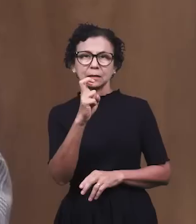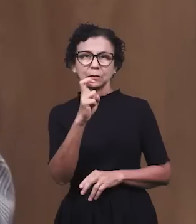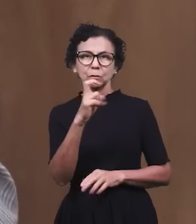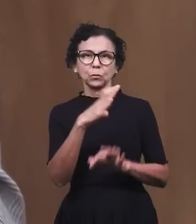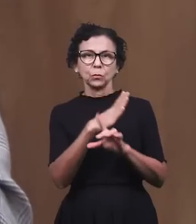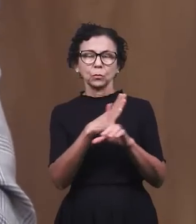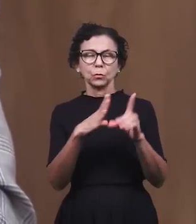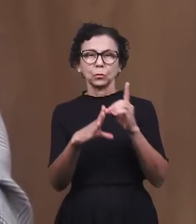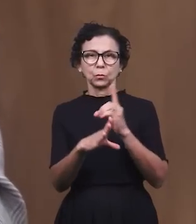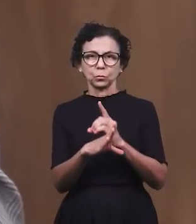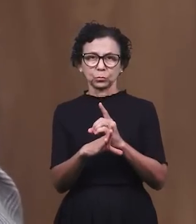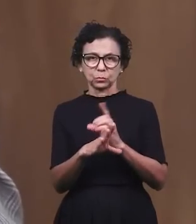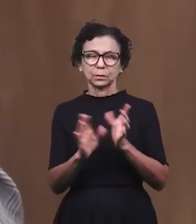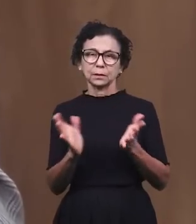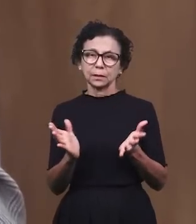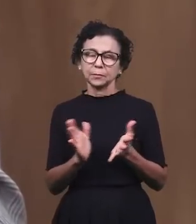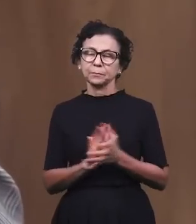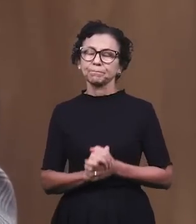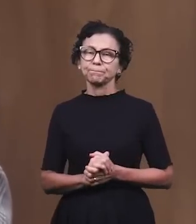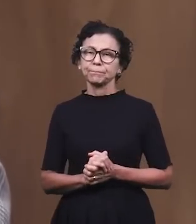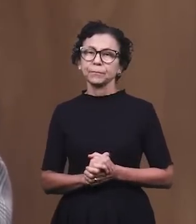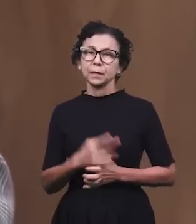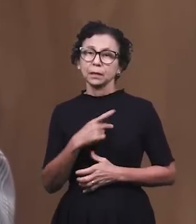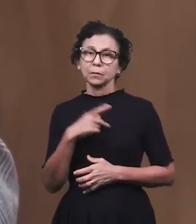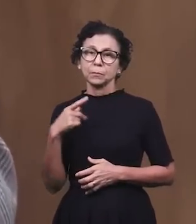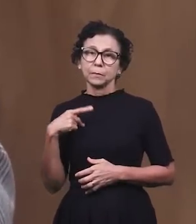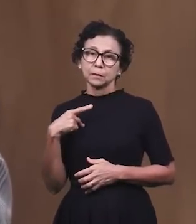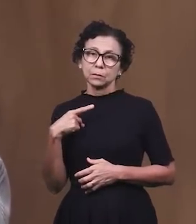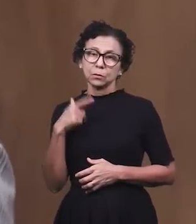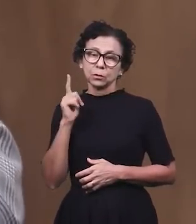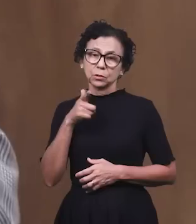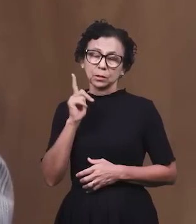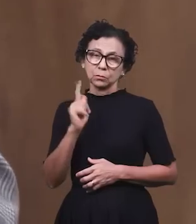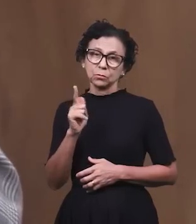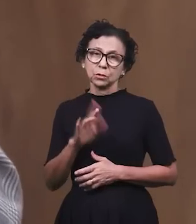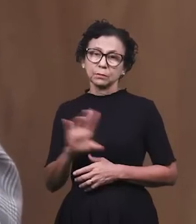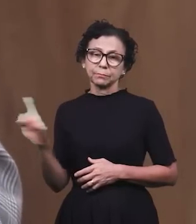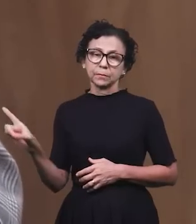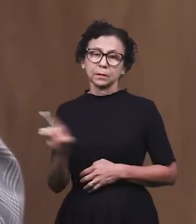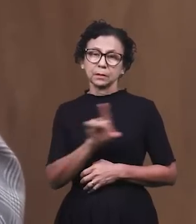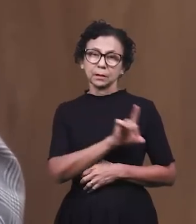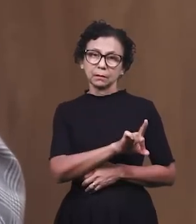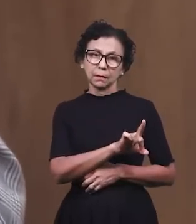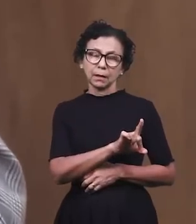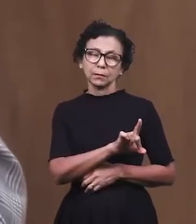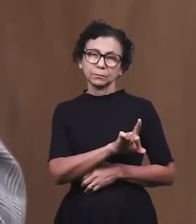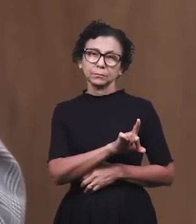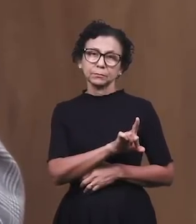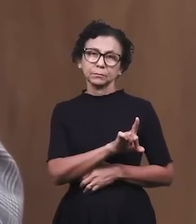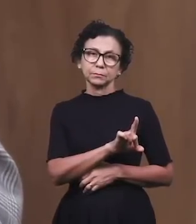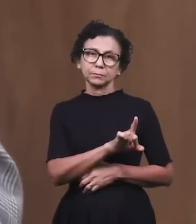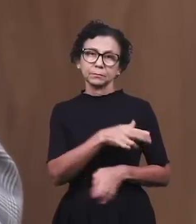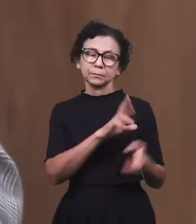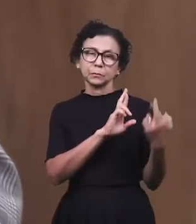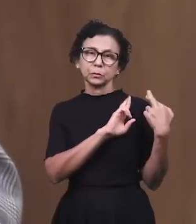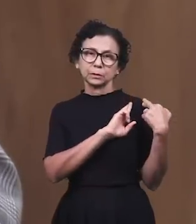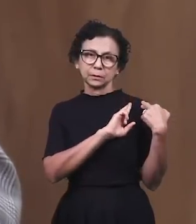o pastor Gedeuti, que era o melhor pregador que a gente tinha. Então, o pastor Gedeuti foi responsável